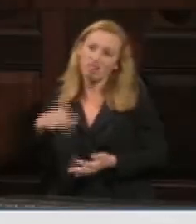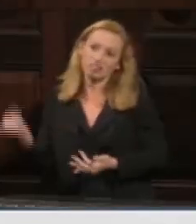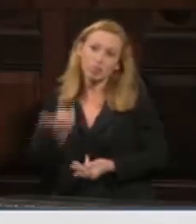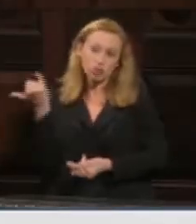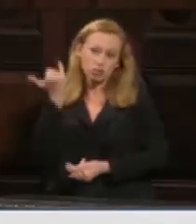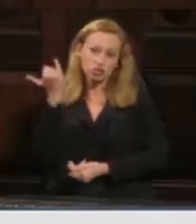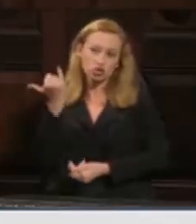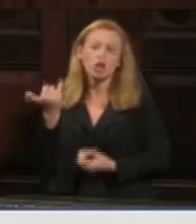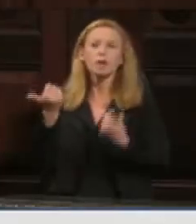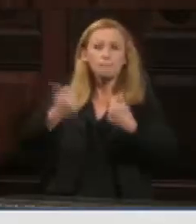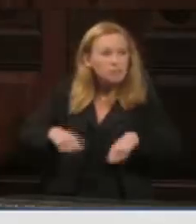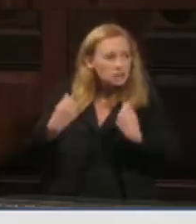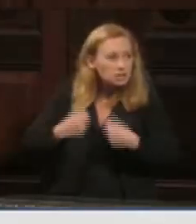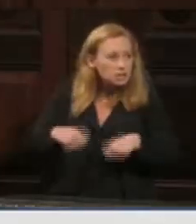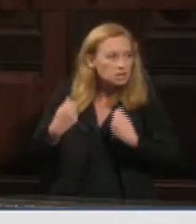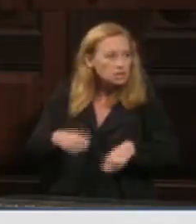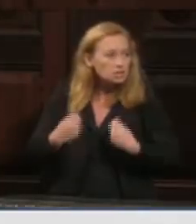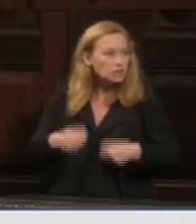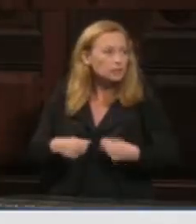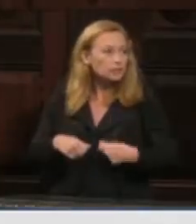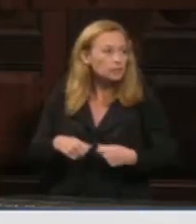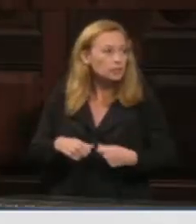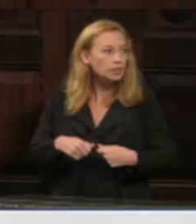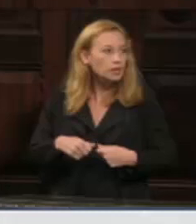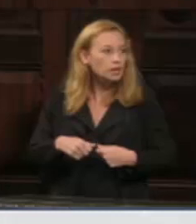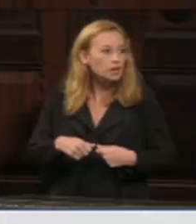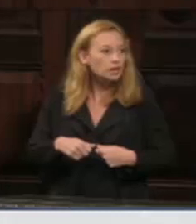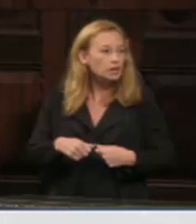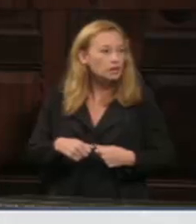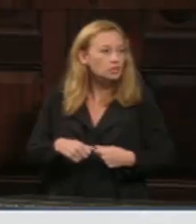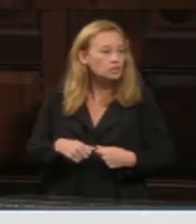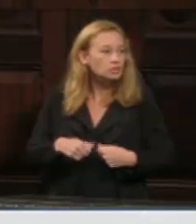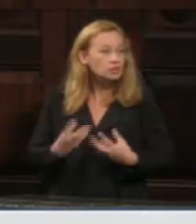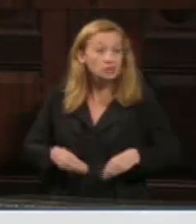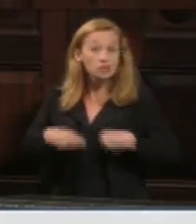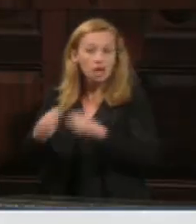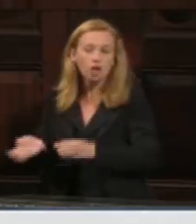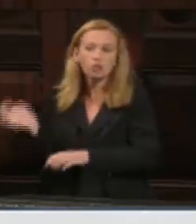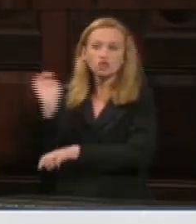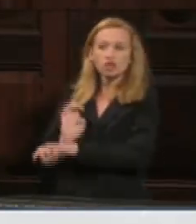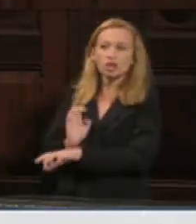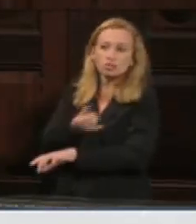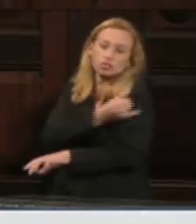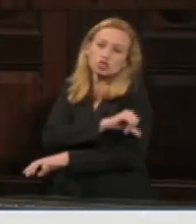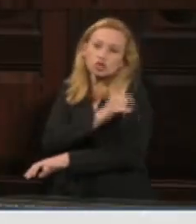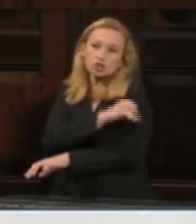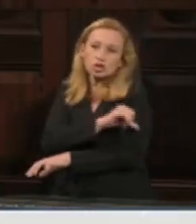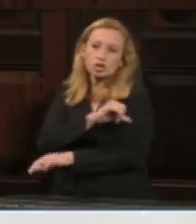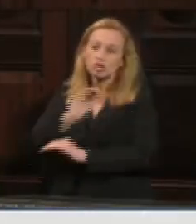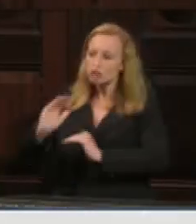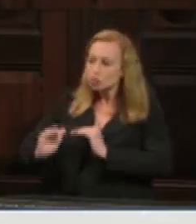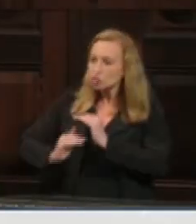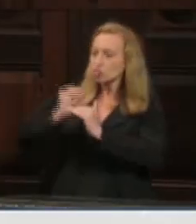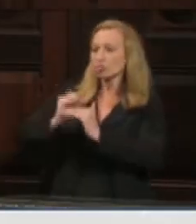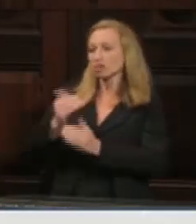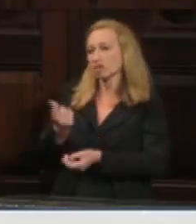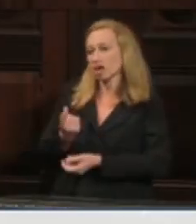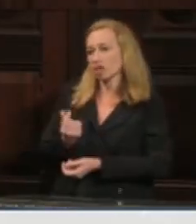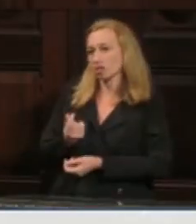gente precisa devolver ao Estado do Rio de Janeiro a sua soberania